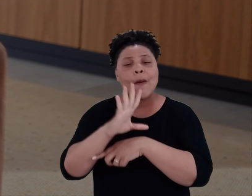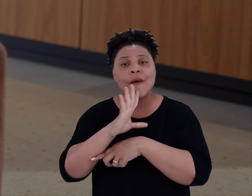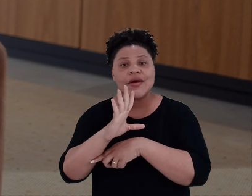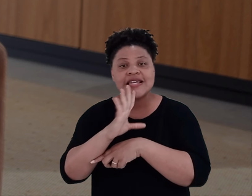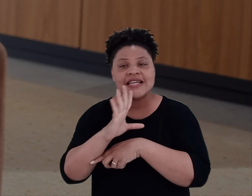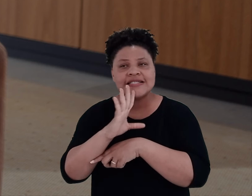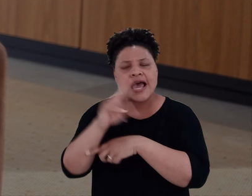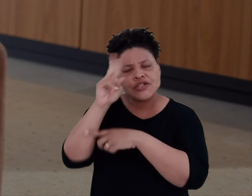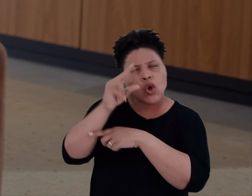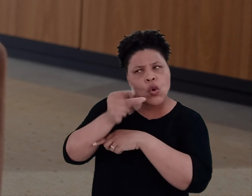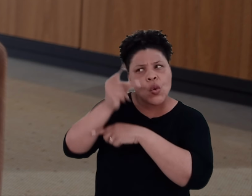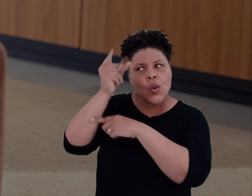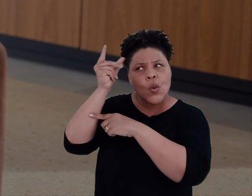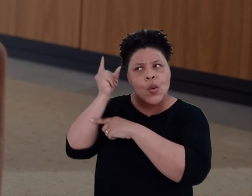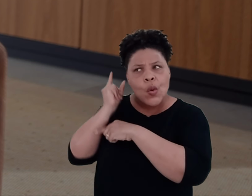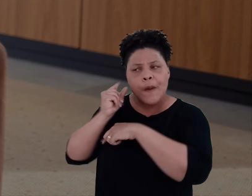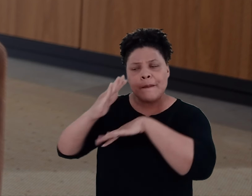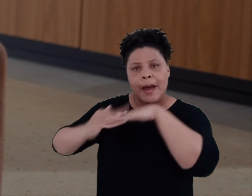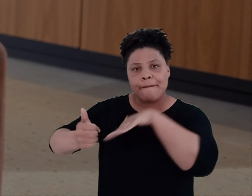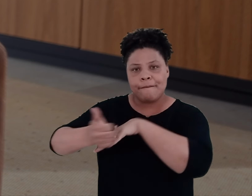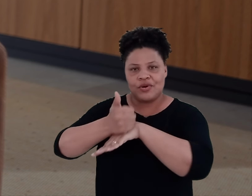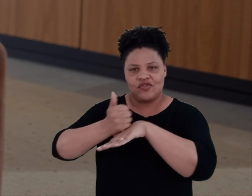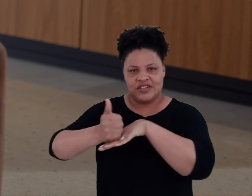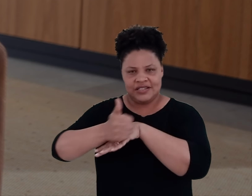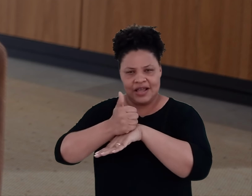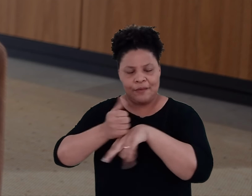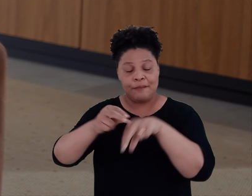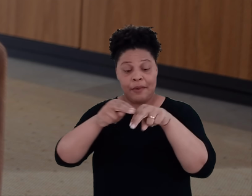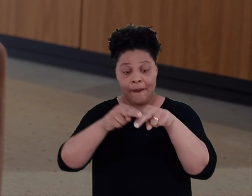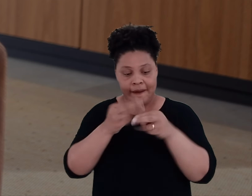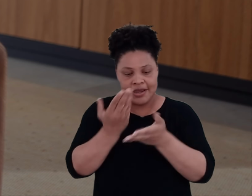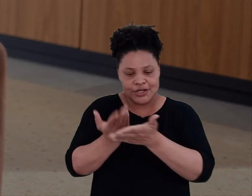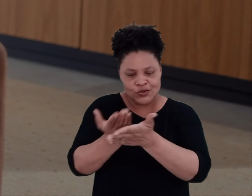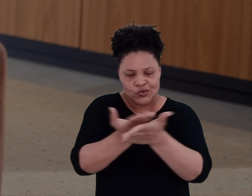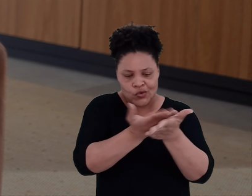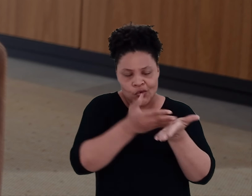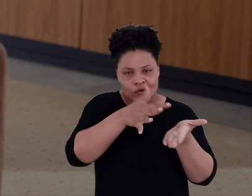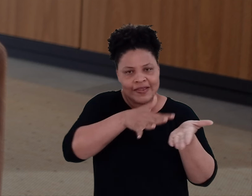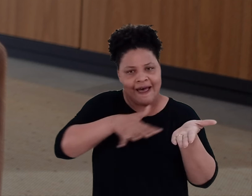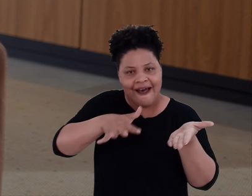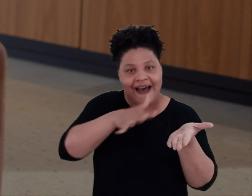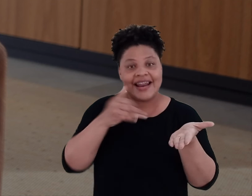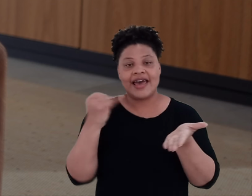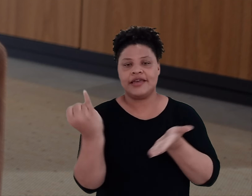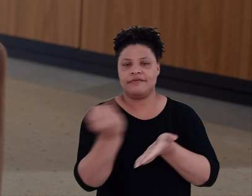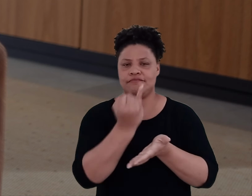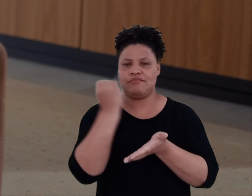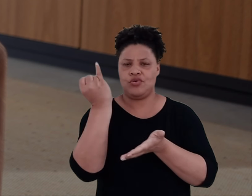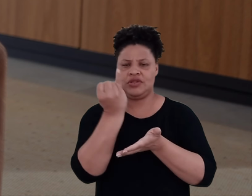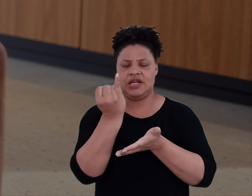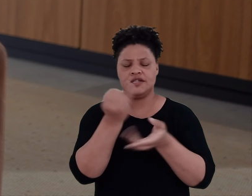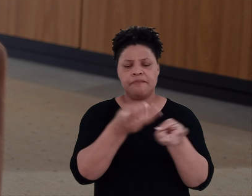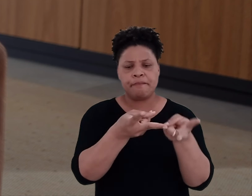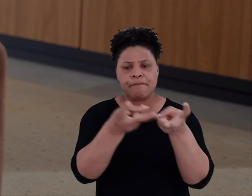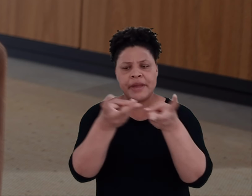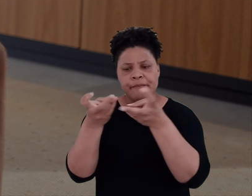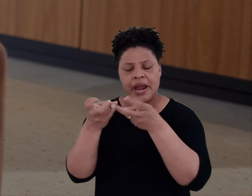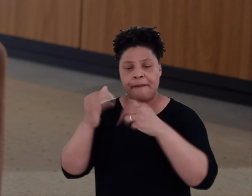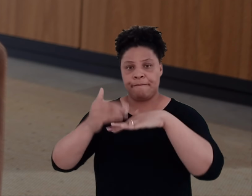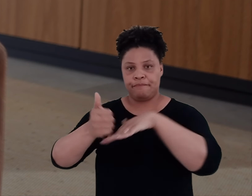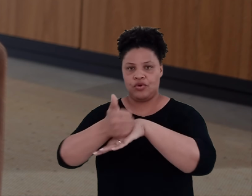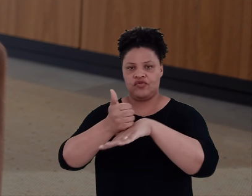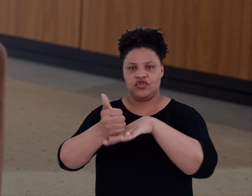um patrimônio para quem exerce a profissão. O estudo da imprensa negra também é importante para o reconhecimento dos profissionais negros